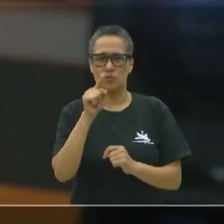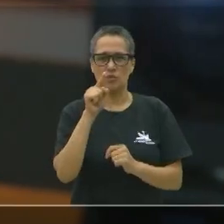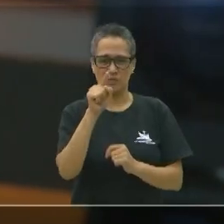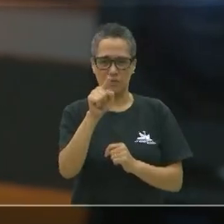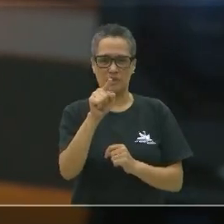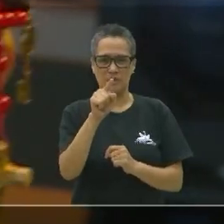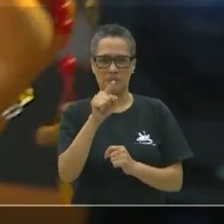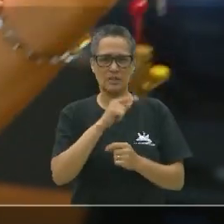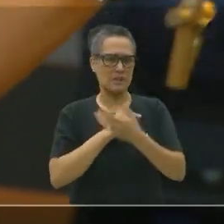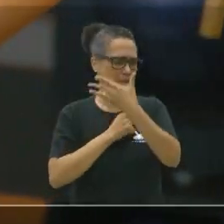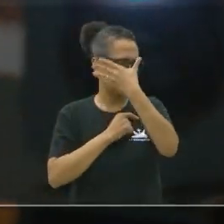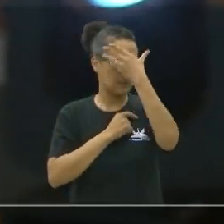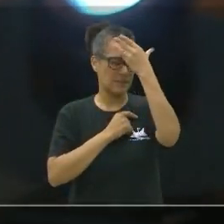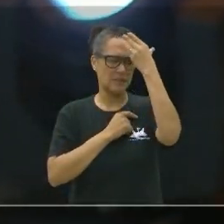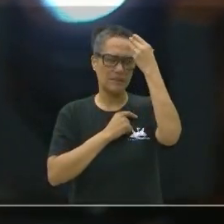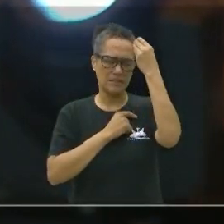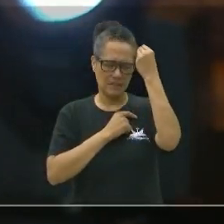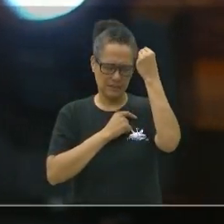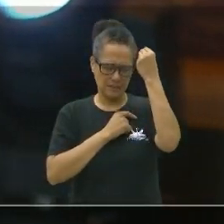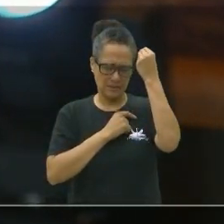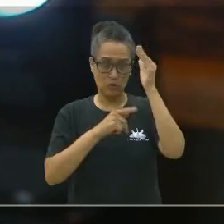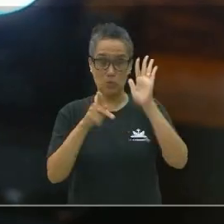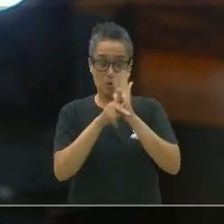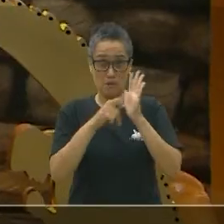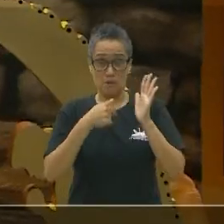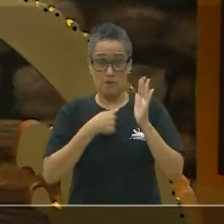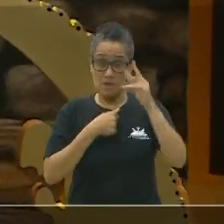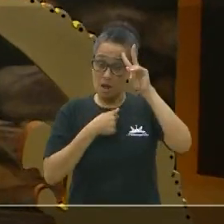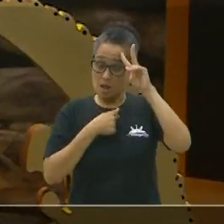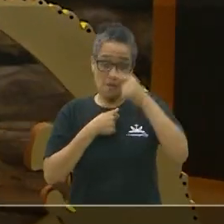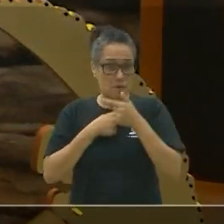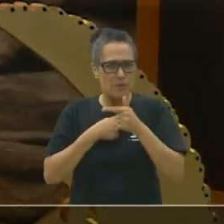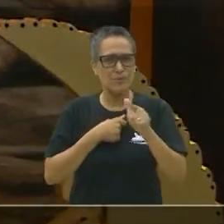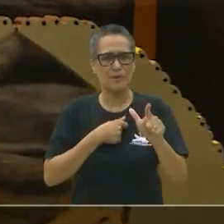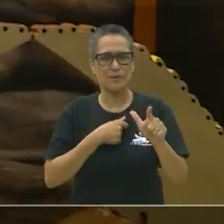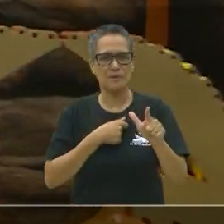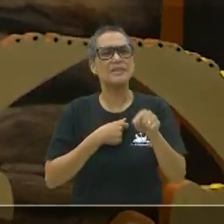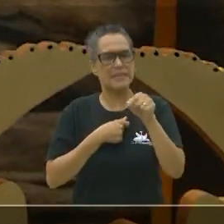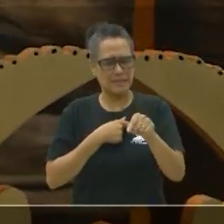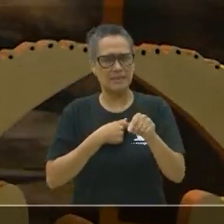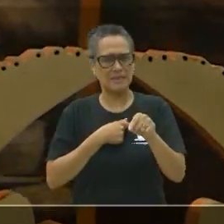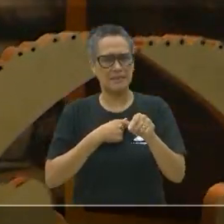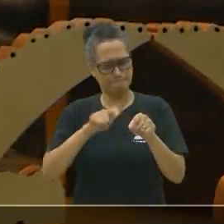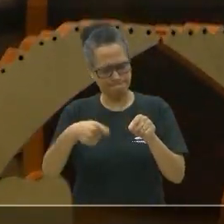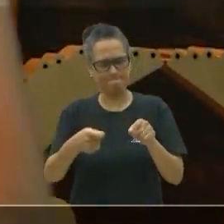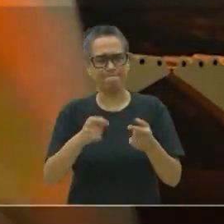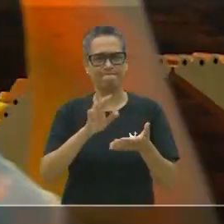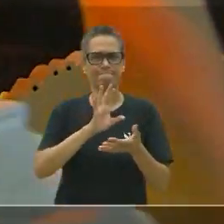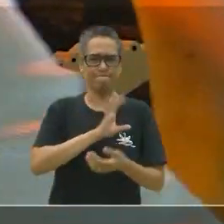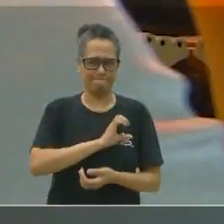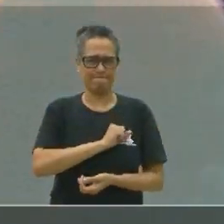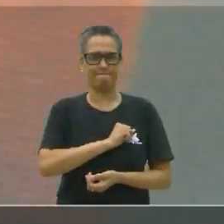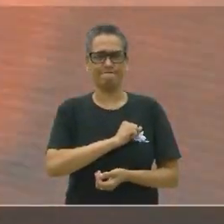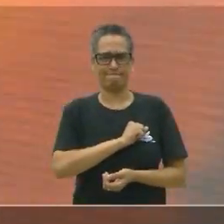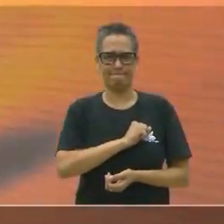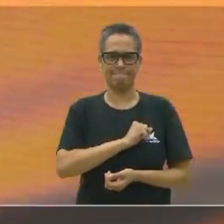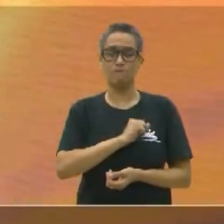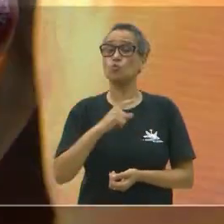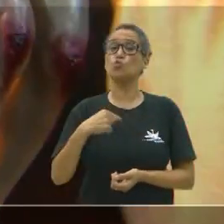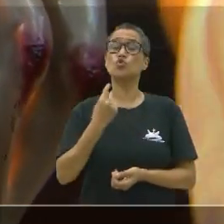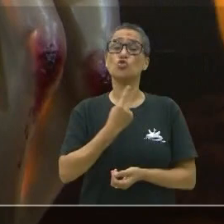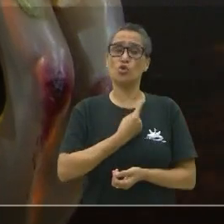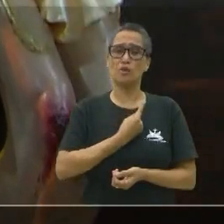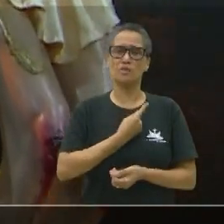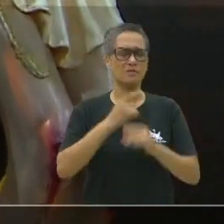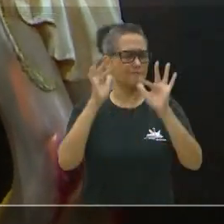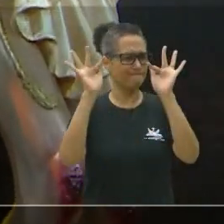está esquecendo de você para lembrar do outro. Isso é amor. Nós só somos felizes se nós